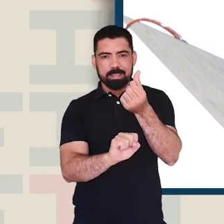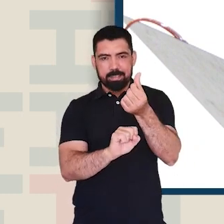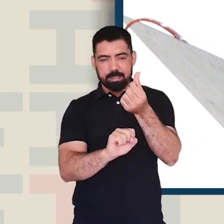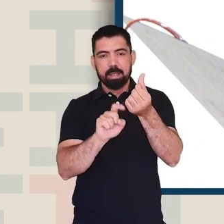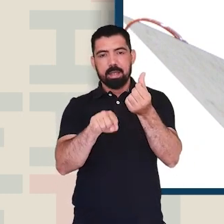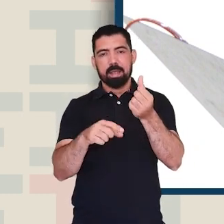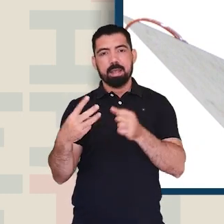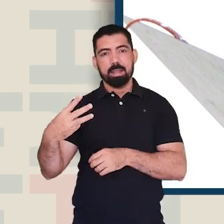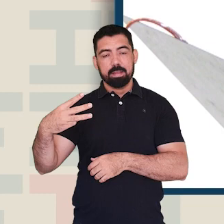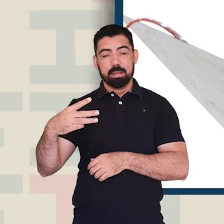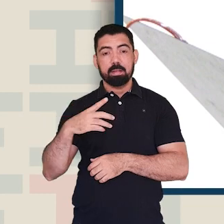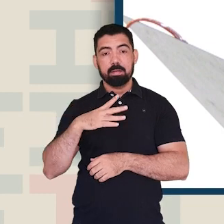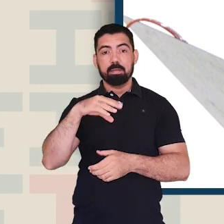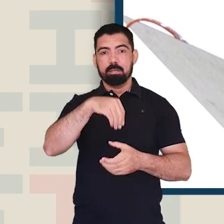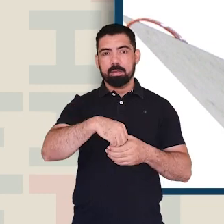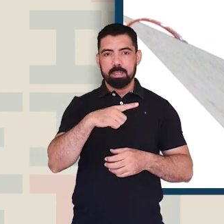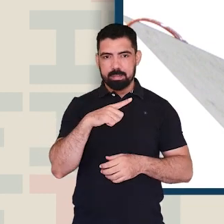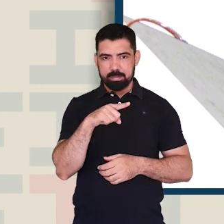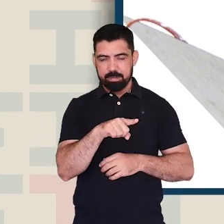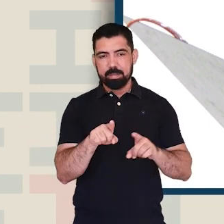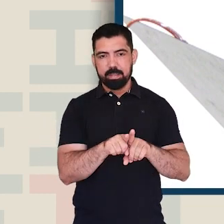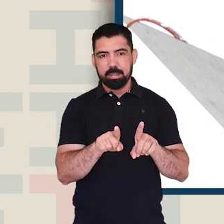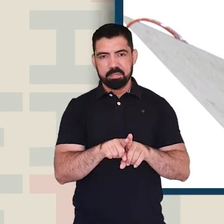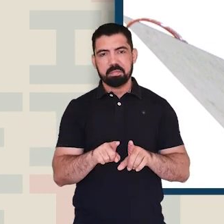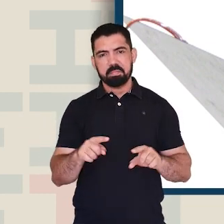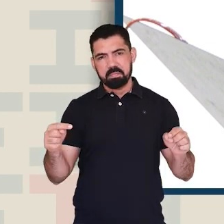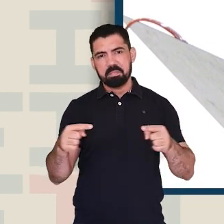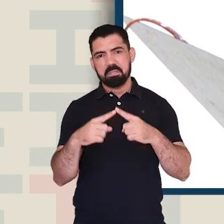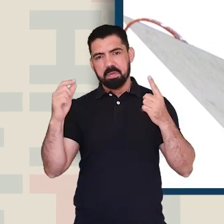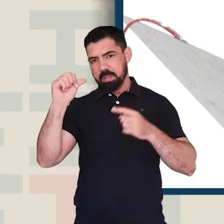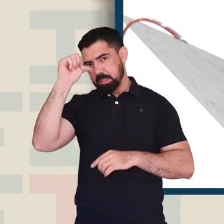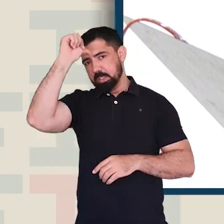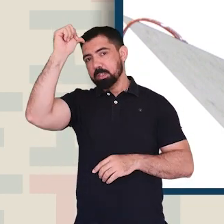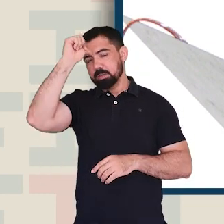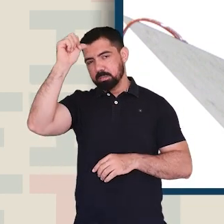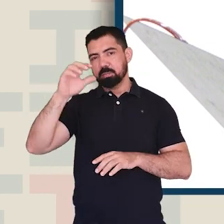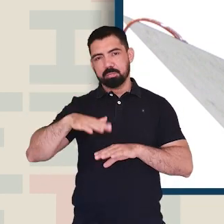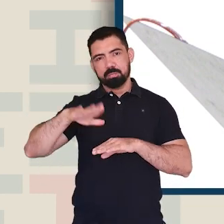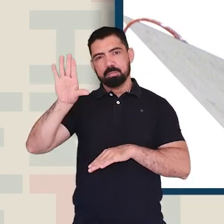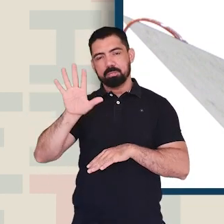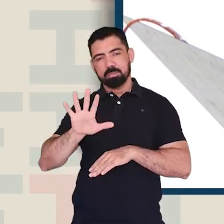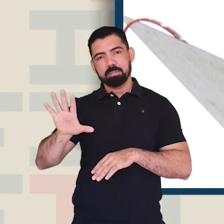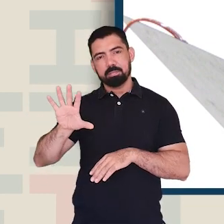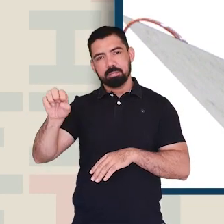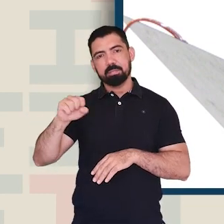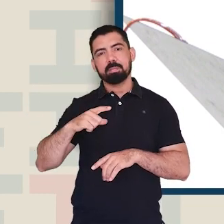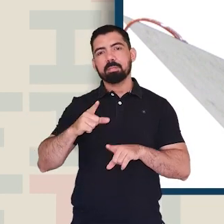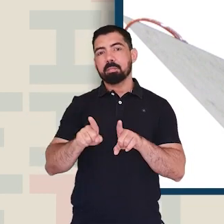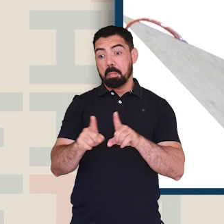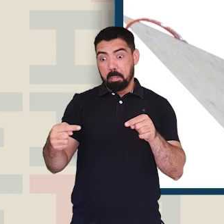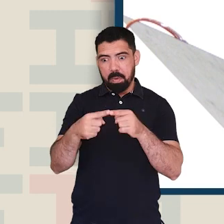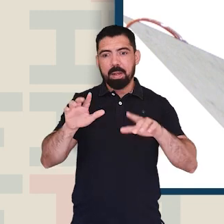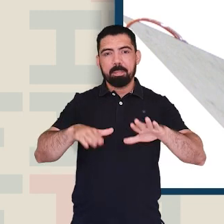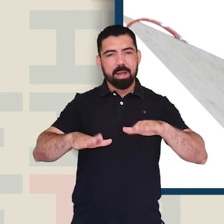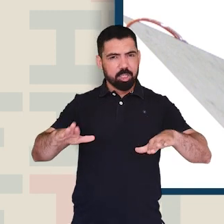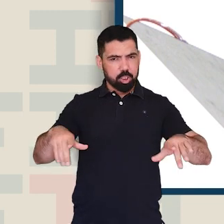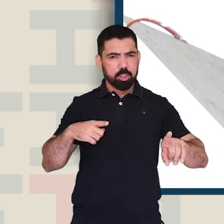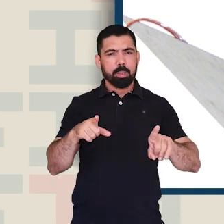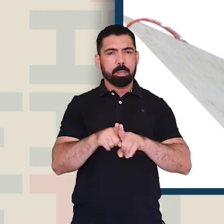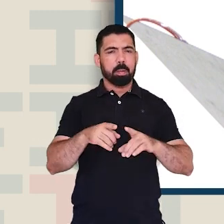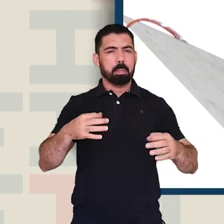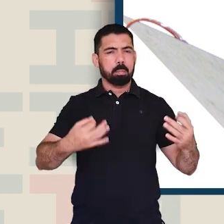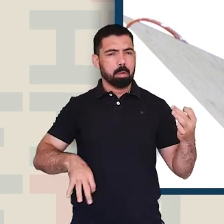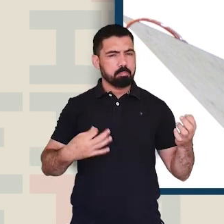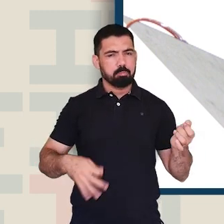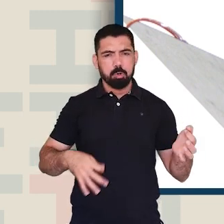né? O compasso ternário, que dá essa liga coisa meio indiana, meio índia, né? Coisa mais de batuque. Então tem umas